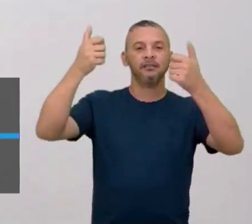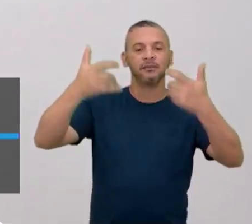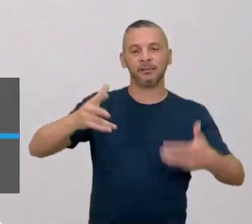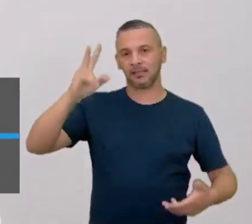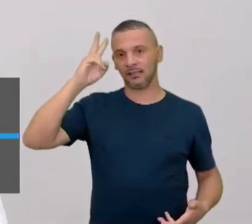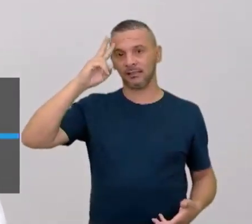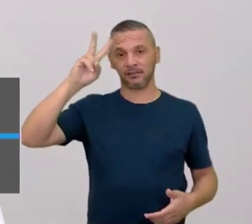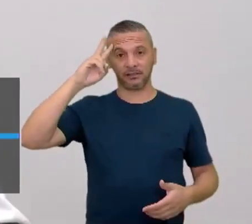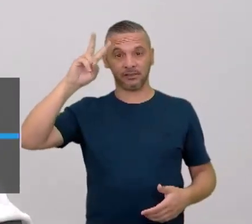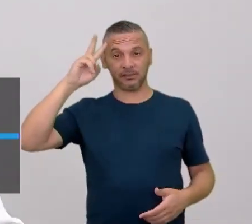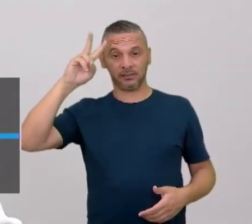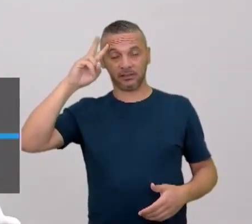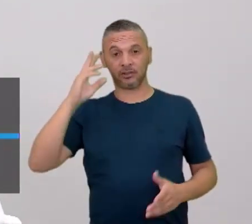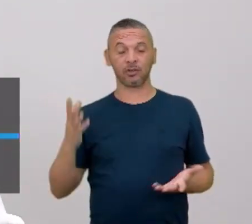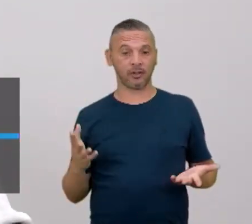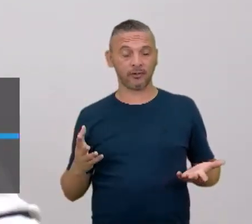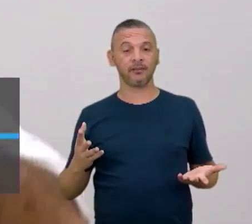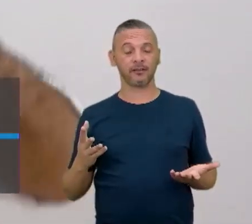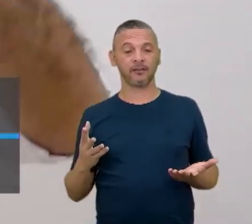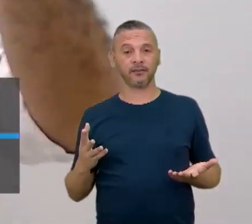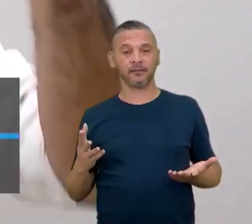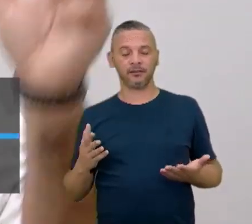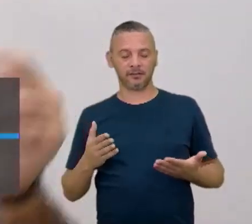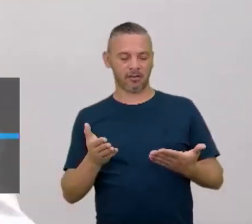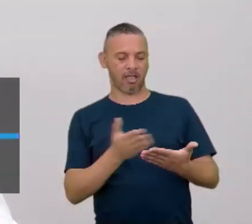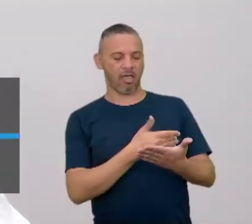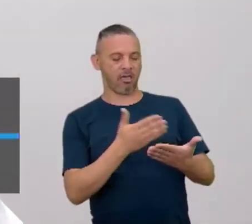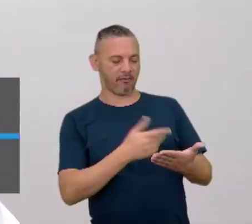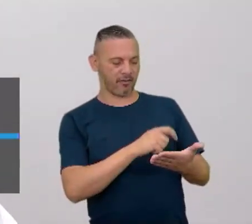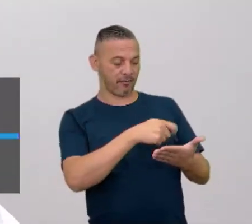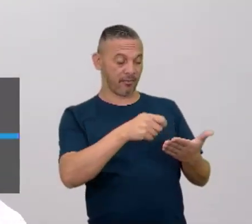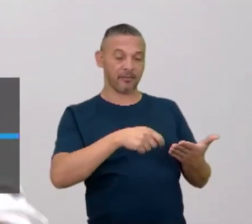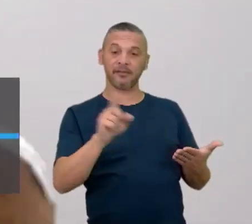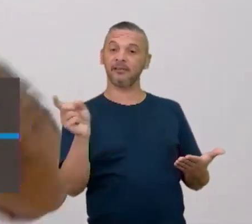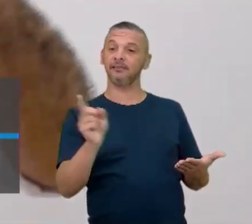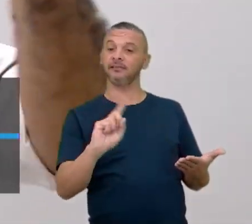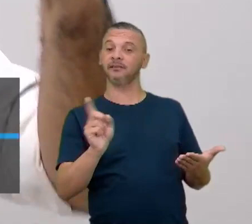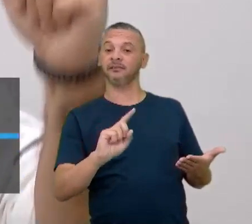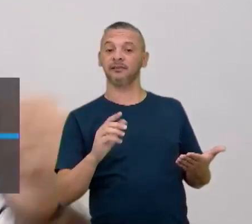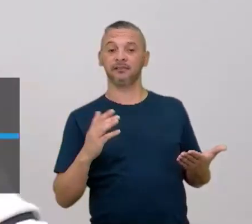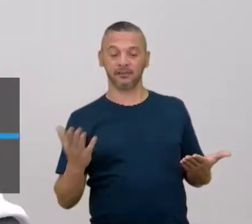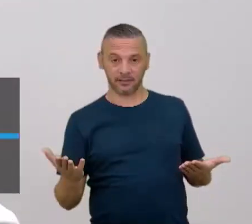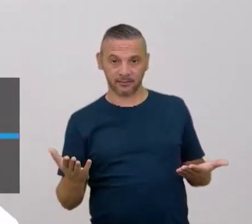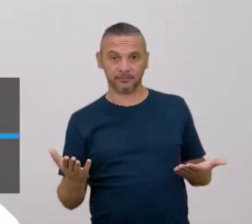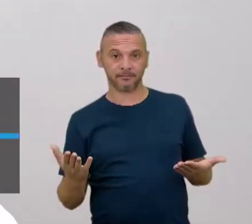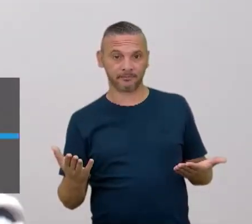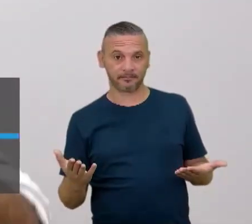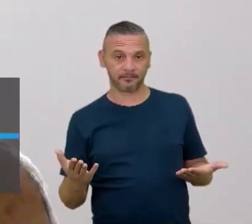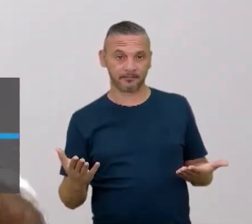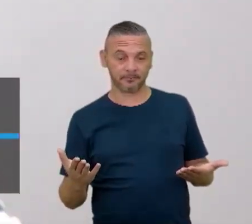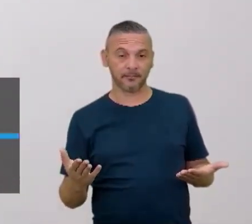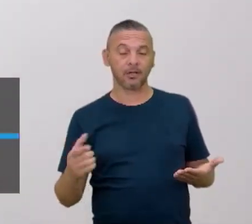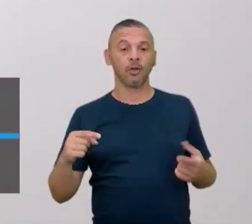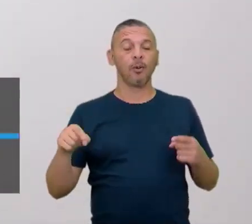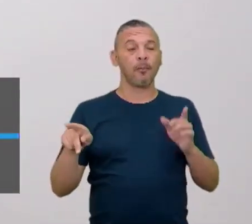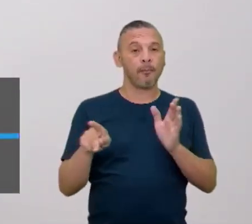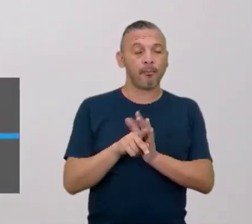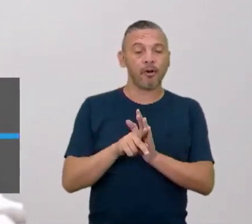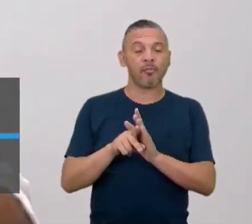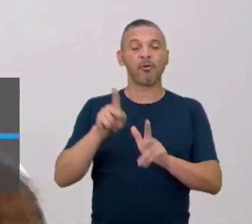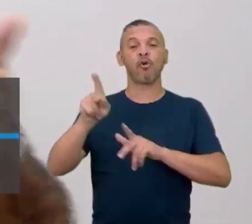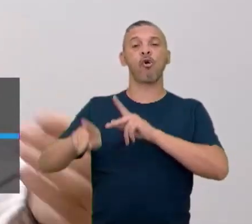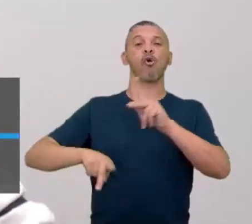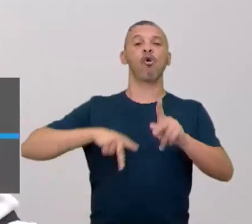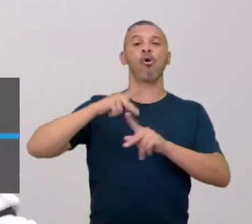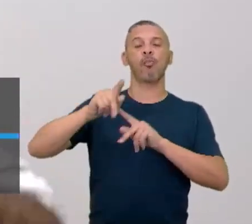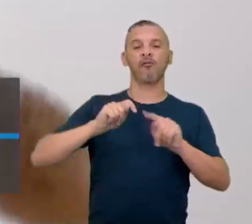história não feita mais pelos livros oficiais, pelos livros didáticos, apenas